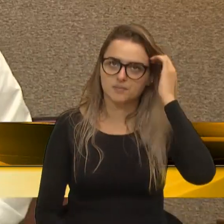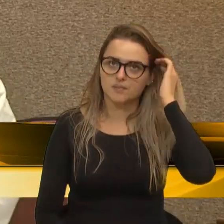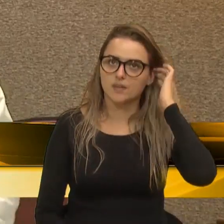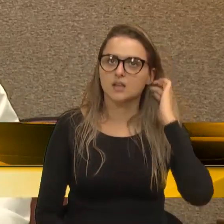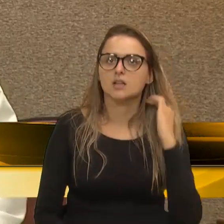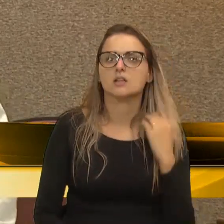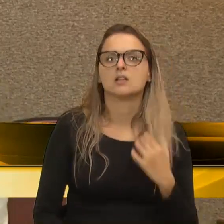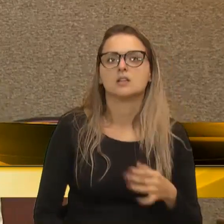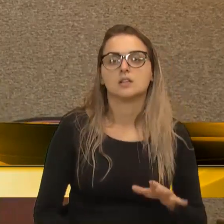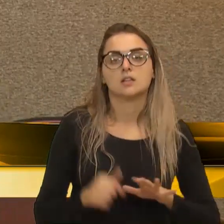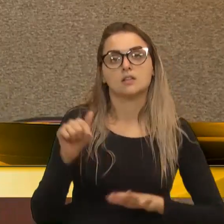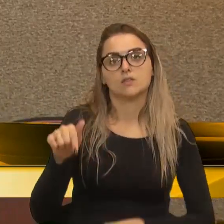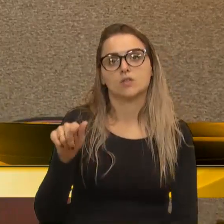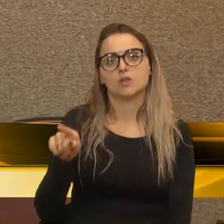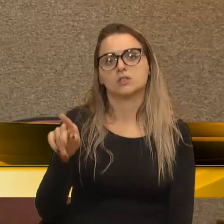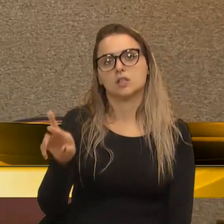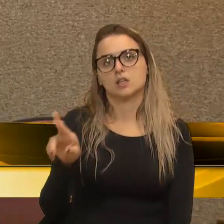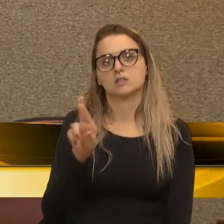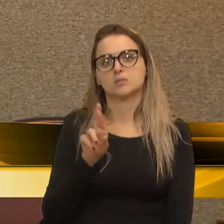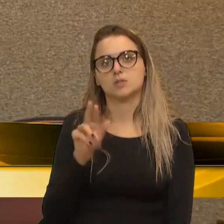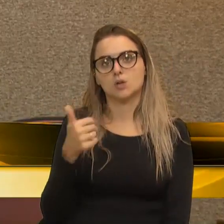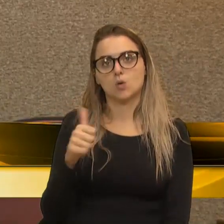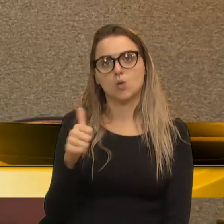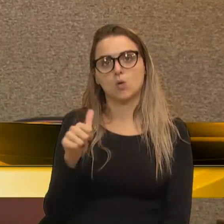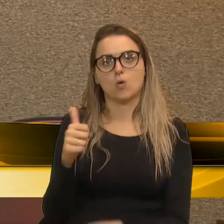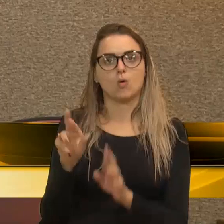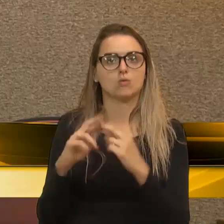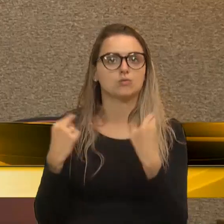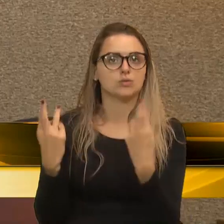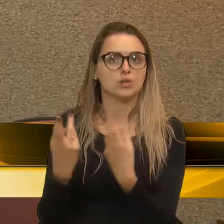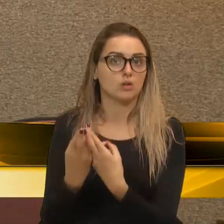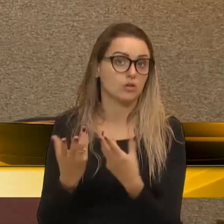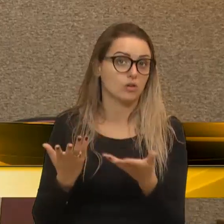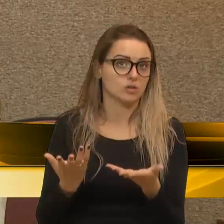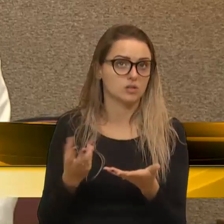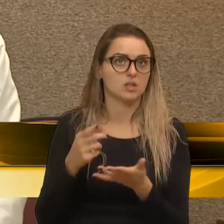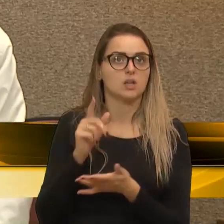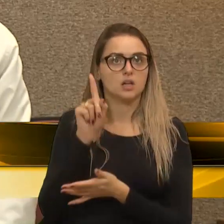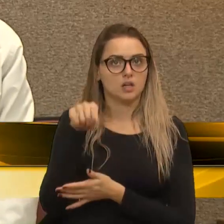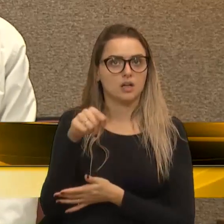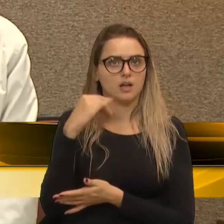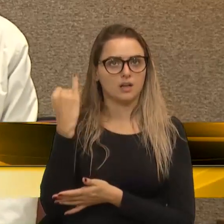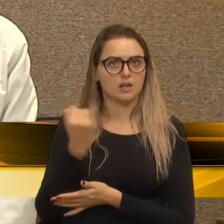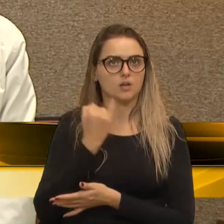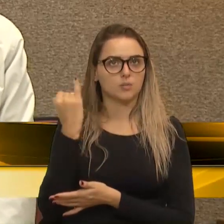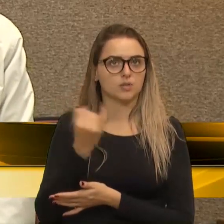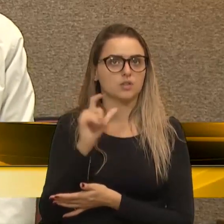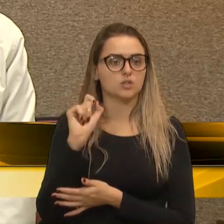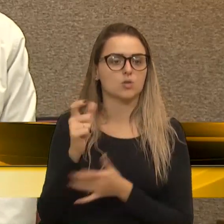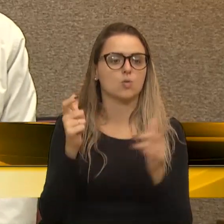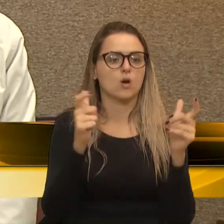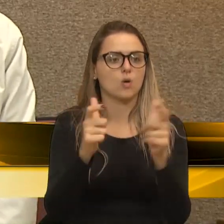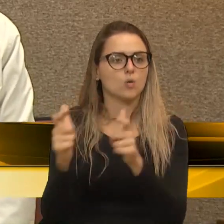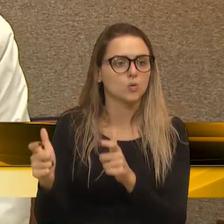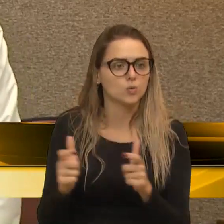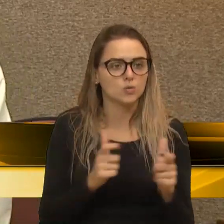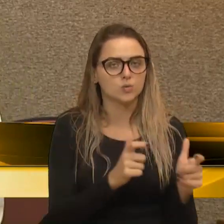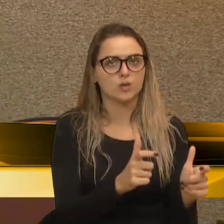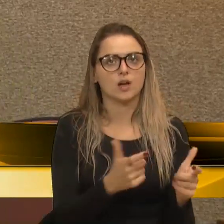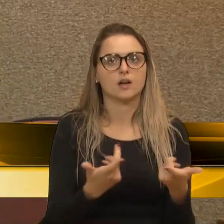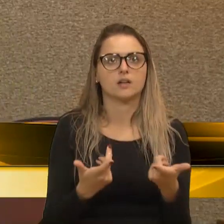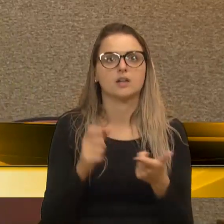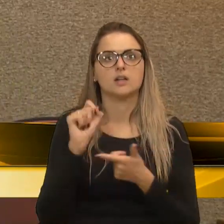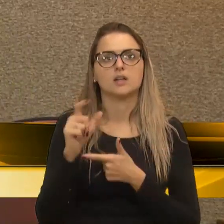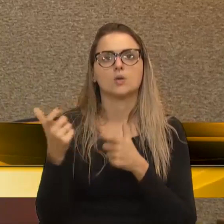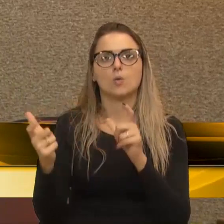E aqui o senhor respondeu que foram 11 reuniões. Seria importante nós sabermos aonde essas reuniões foram feitas,